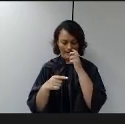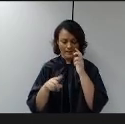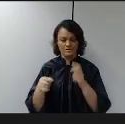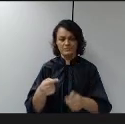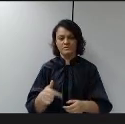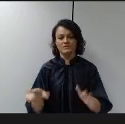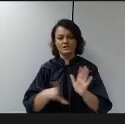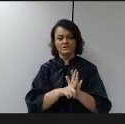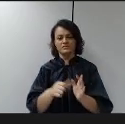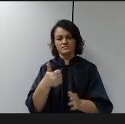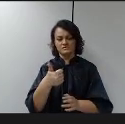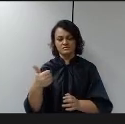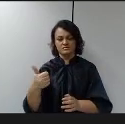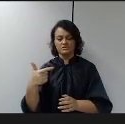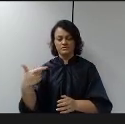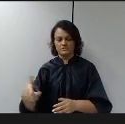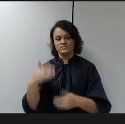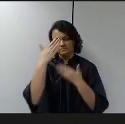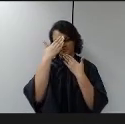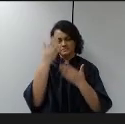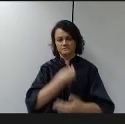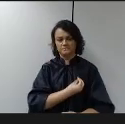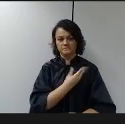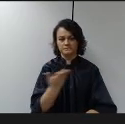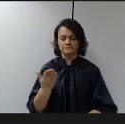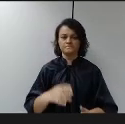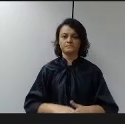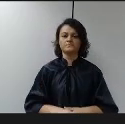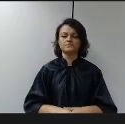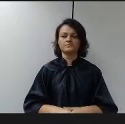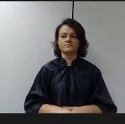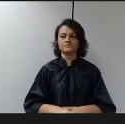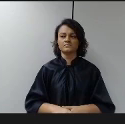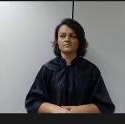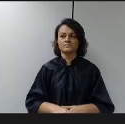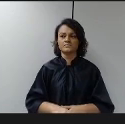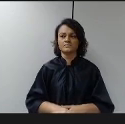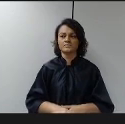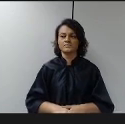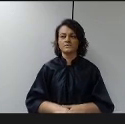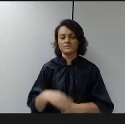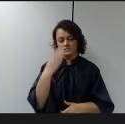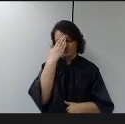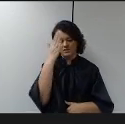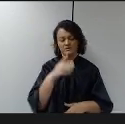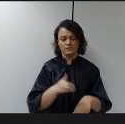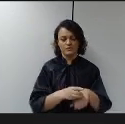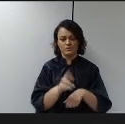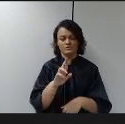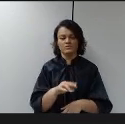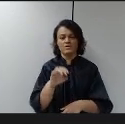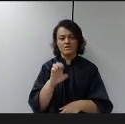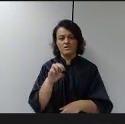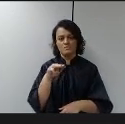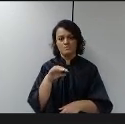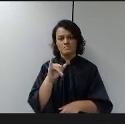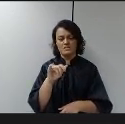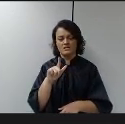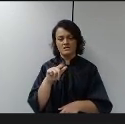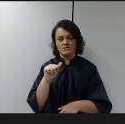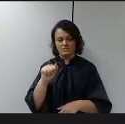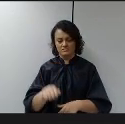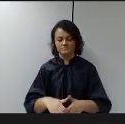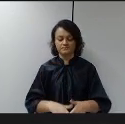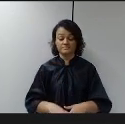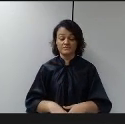obrigada, excelências. Eu agradeço a doutora Emiliana. Doutor Pedro, o meu voto,